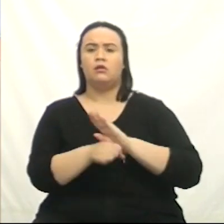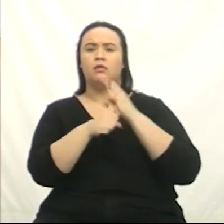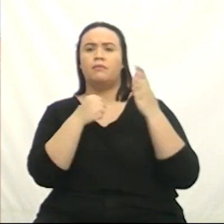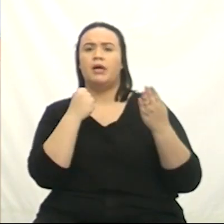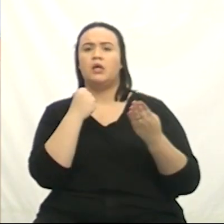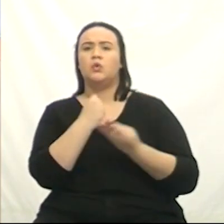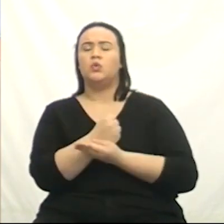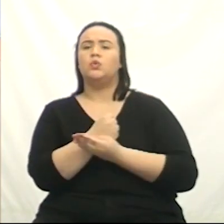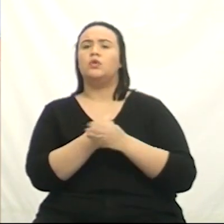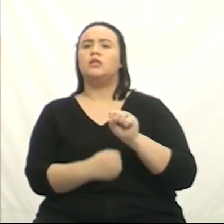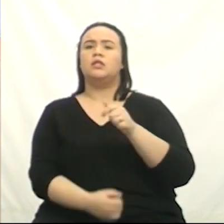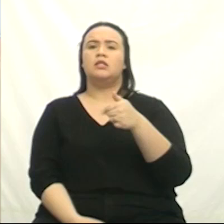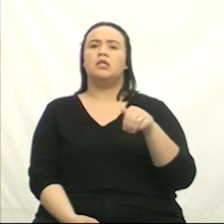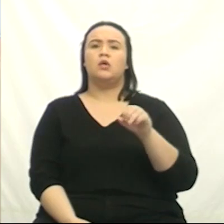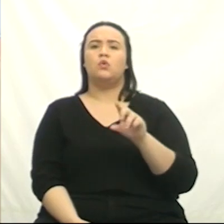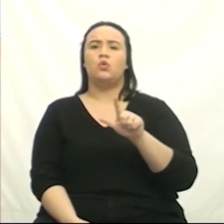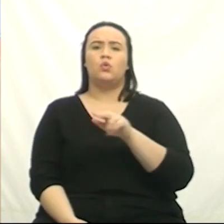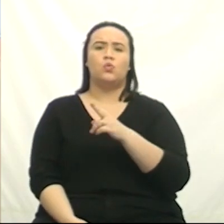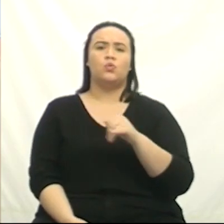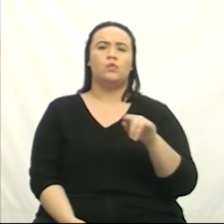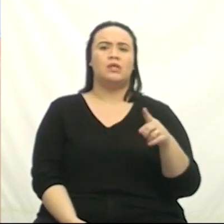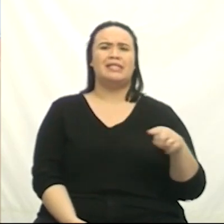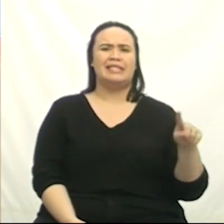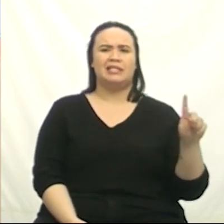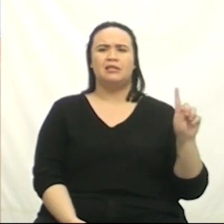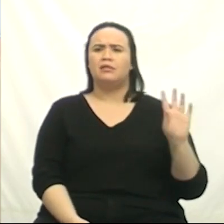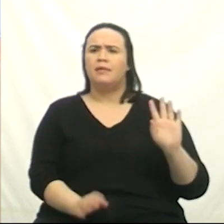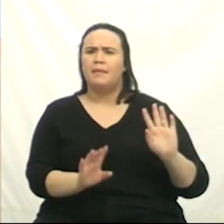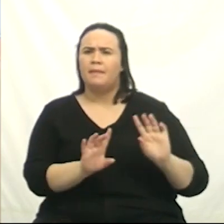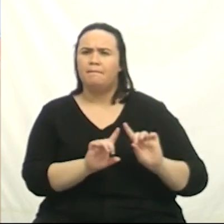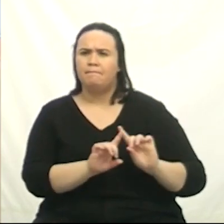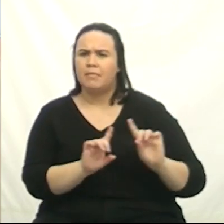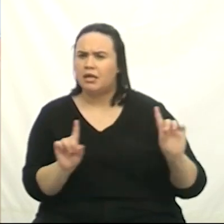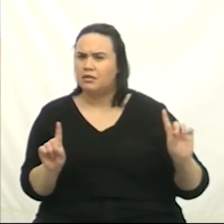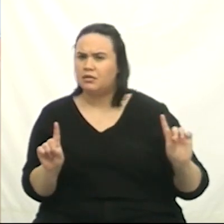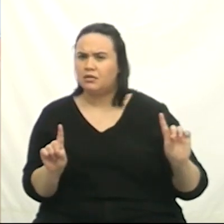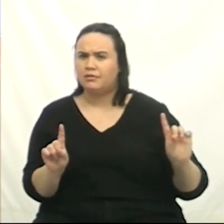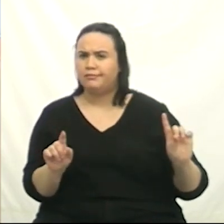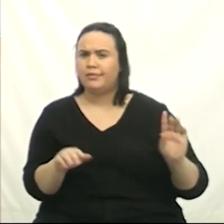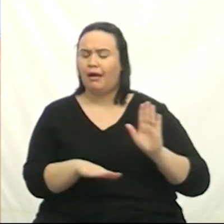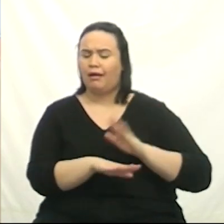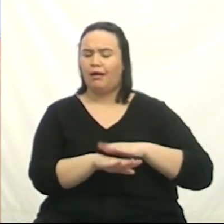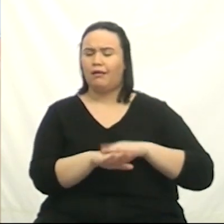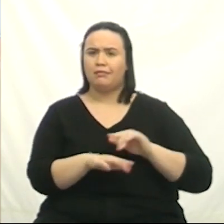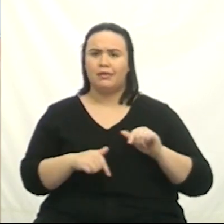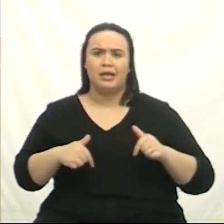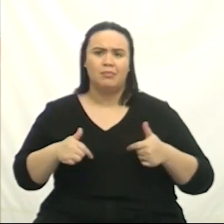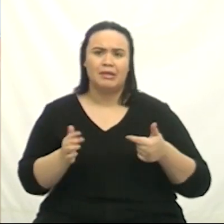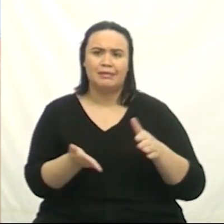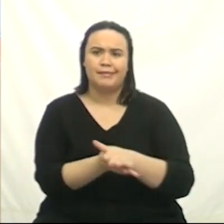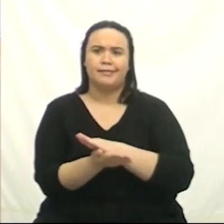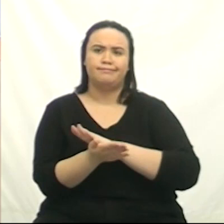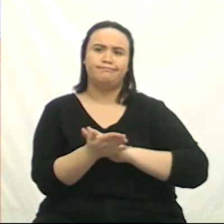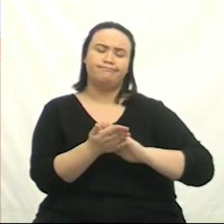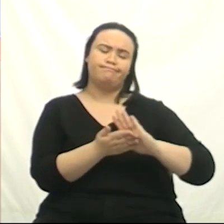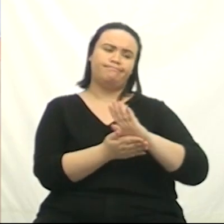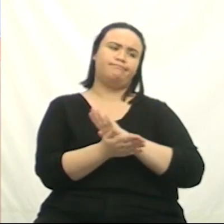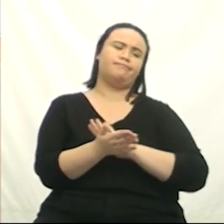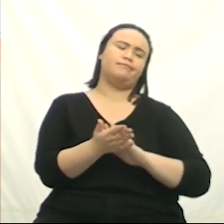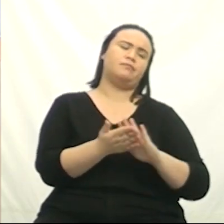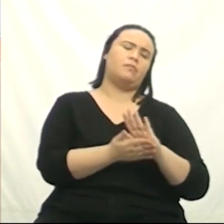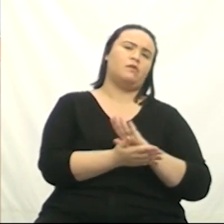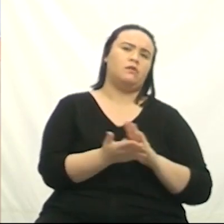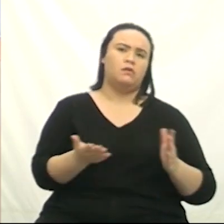Luís, todo dia está no jornal. Só que não é feito nada. Simplesmente, os